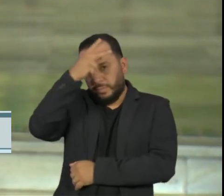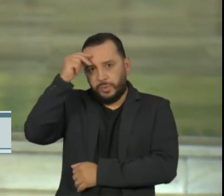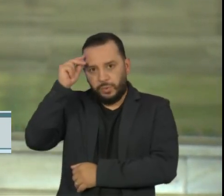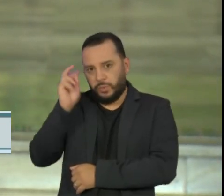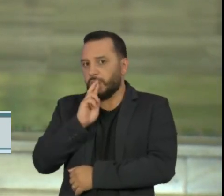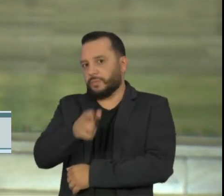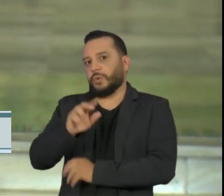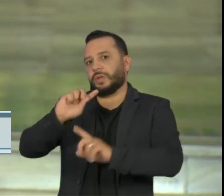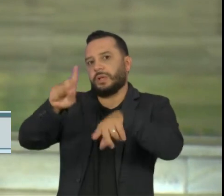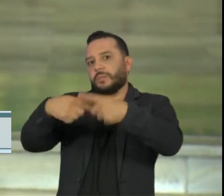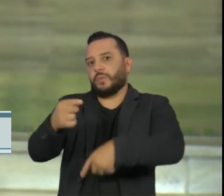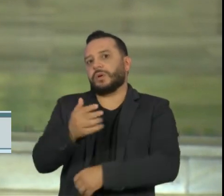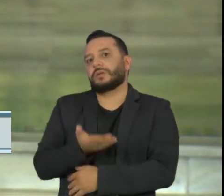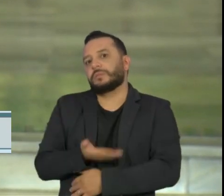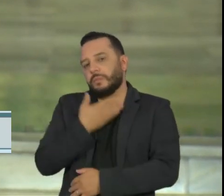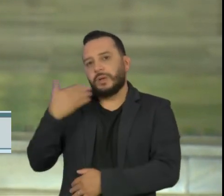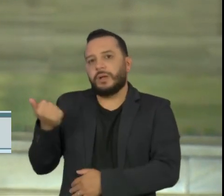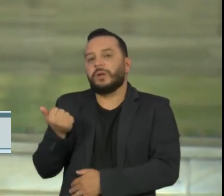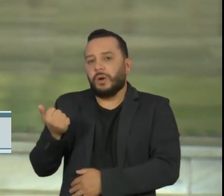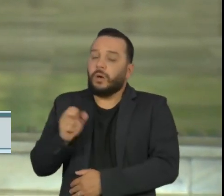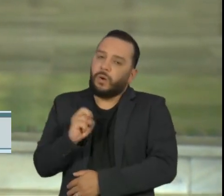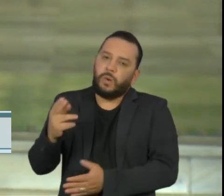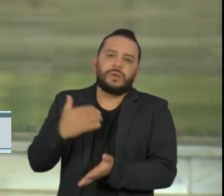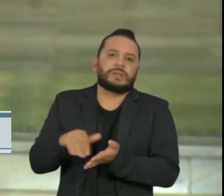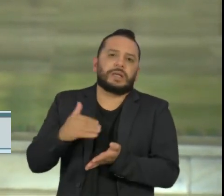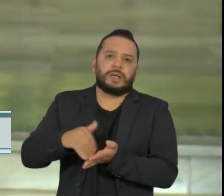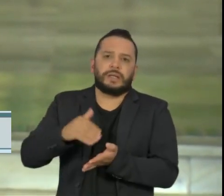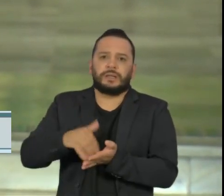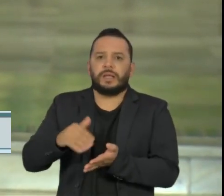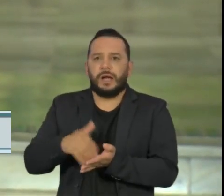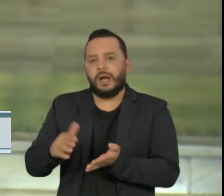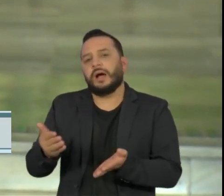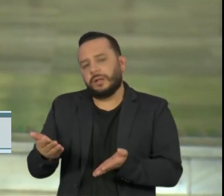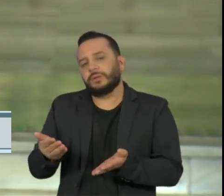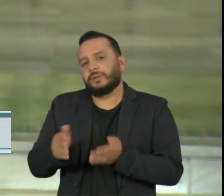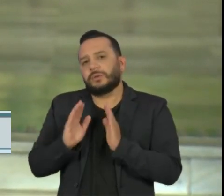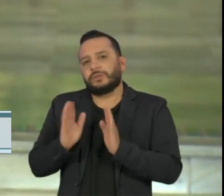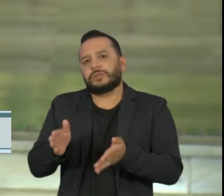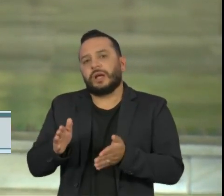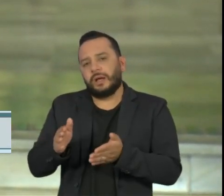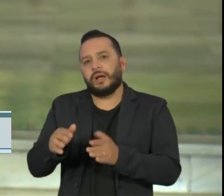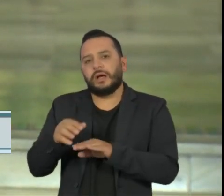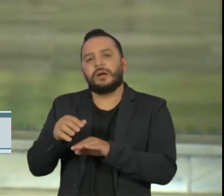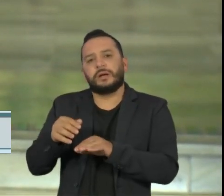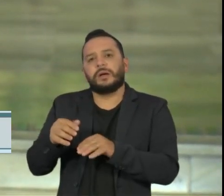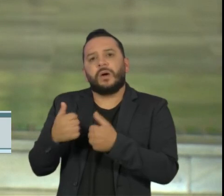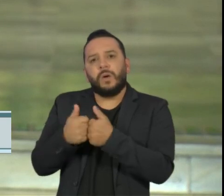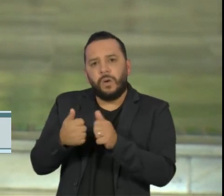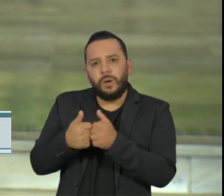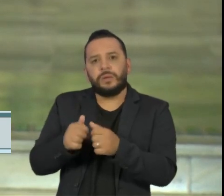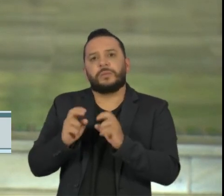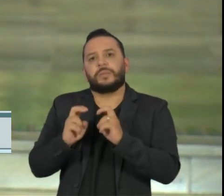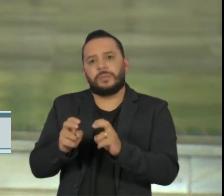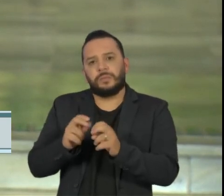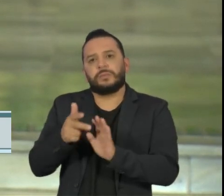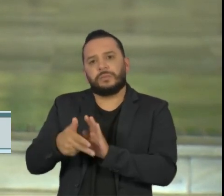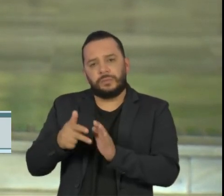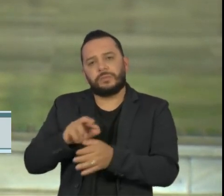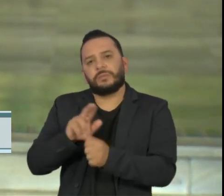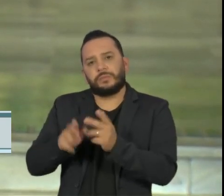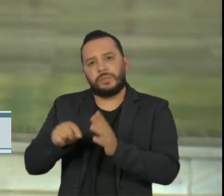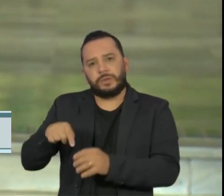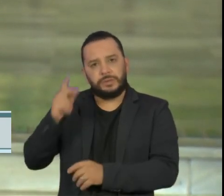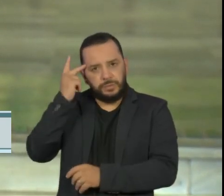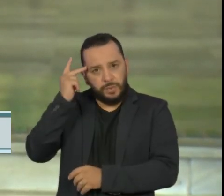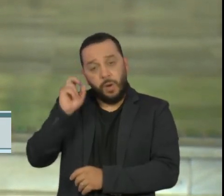resposta do novo secretário, ou secretário interino de Transportes da Prefeitura de São Paulo e do próprio prefeito, no